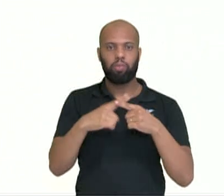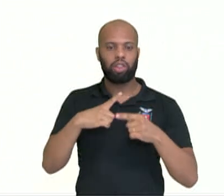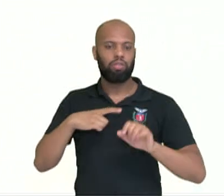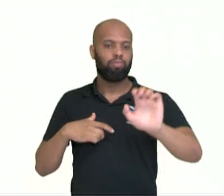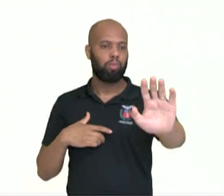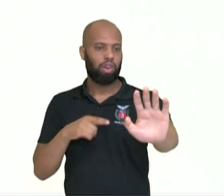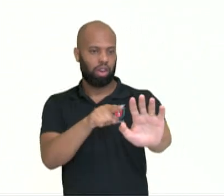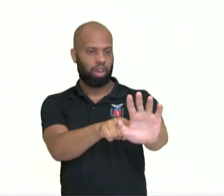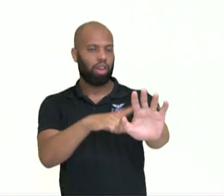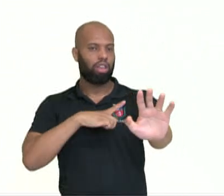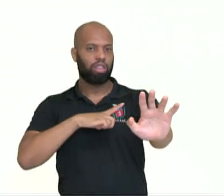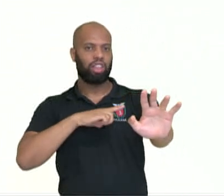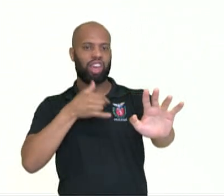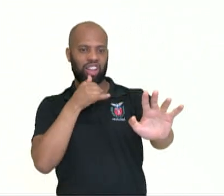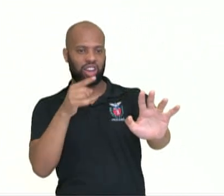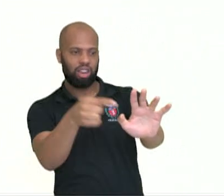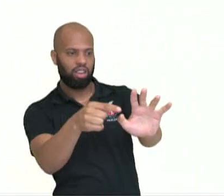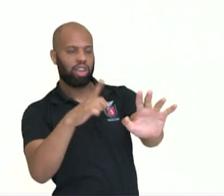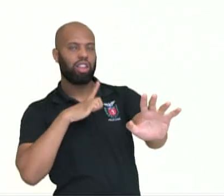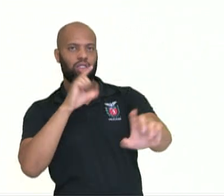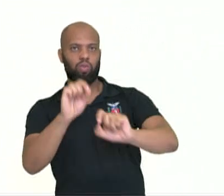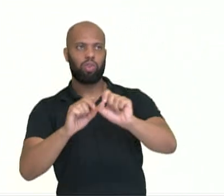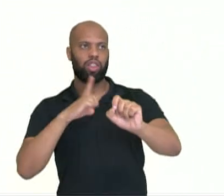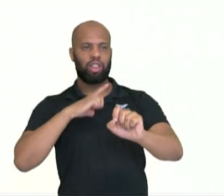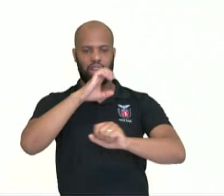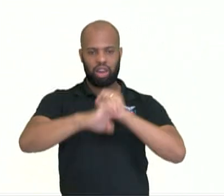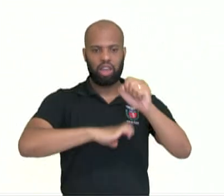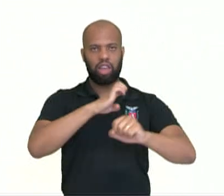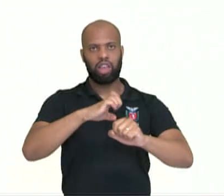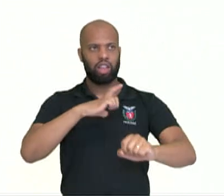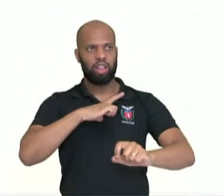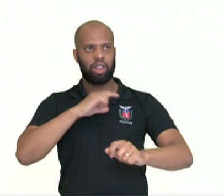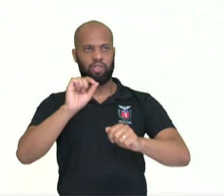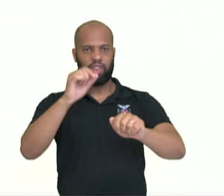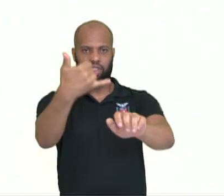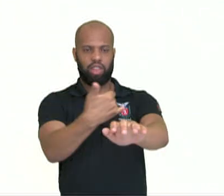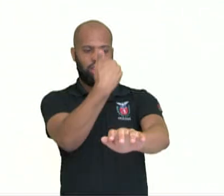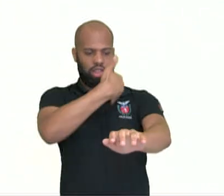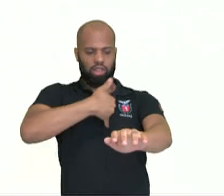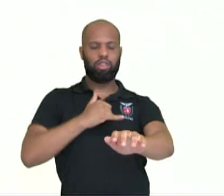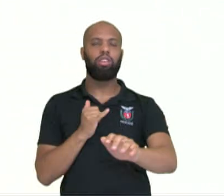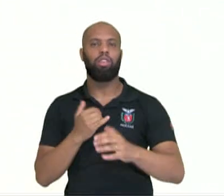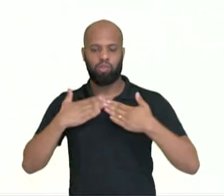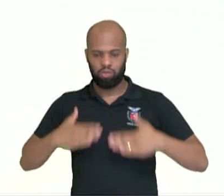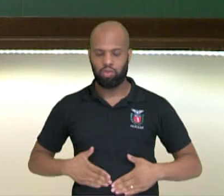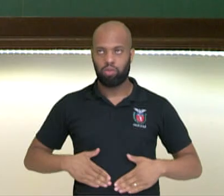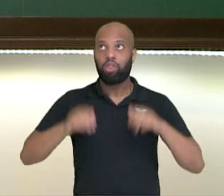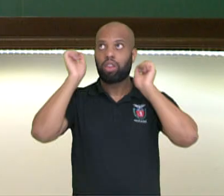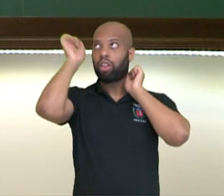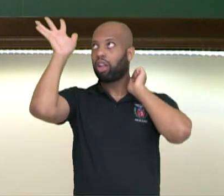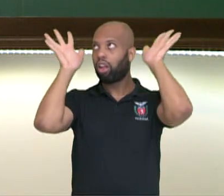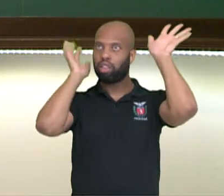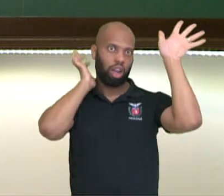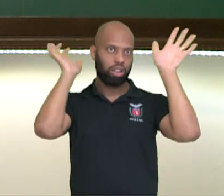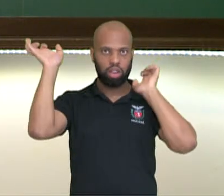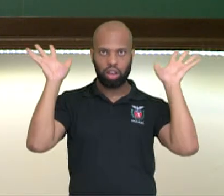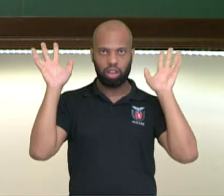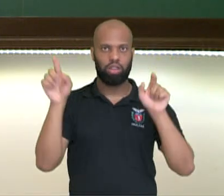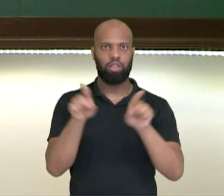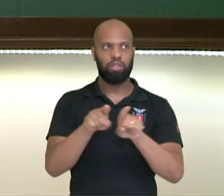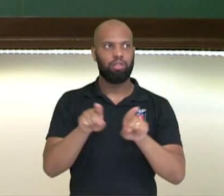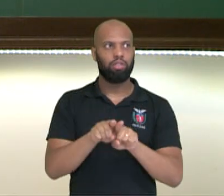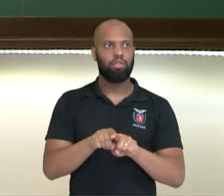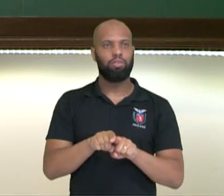que está carregado eletricamente, esse corpo conduziu essa carga elétrica até o corpo dela e ela ficou carregada também. Dessa forma,